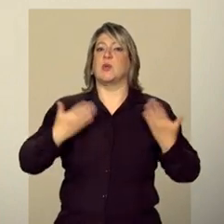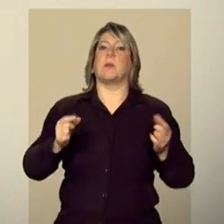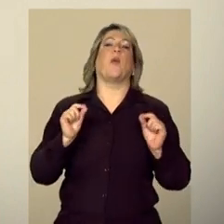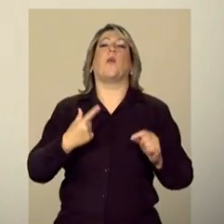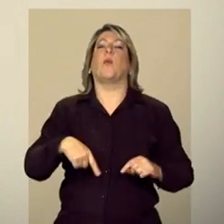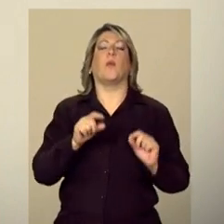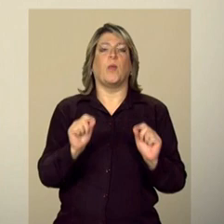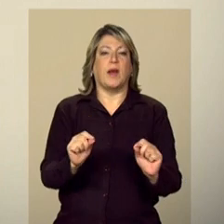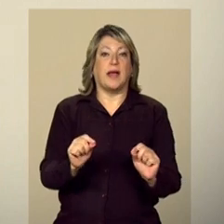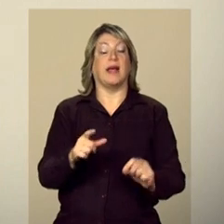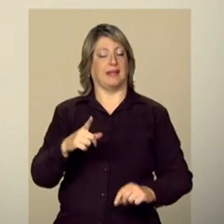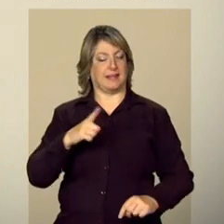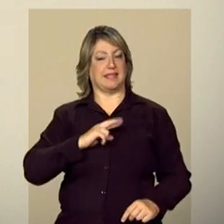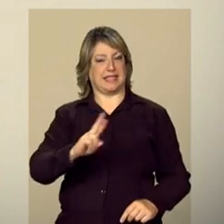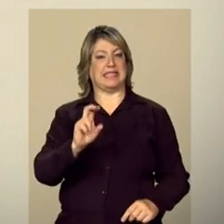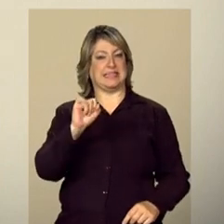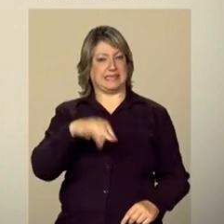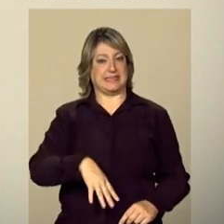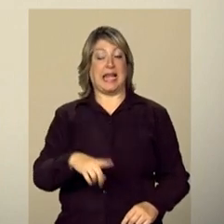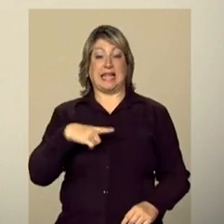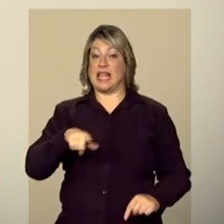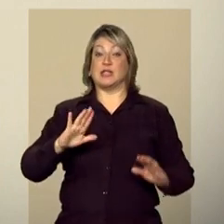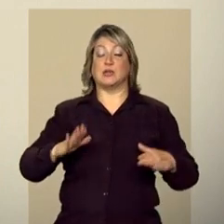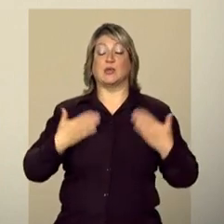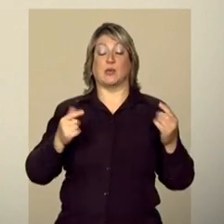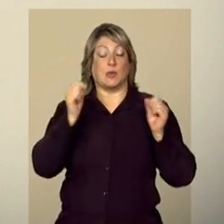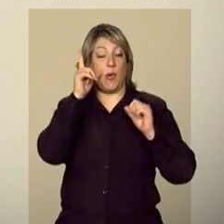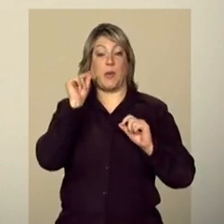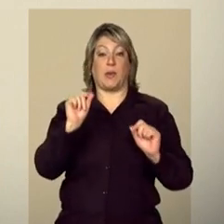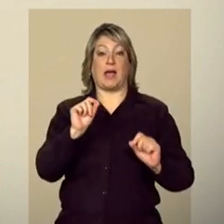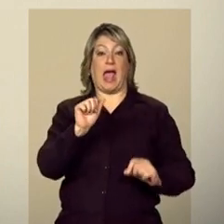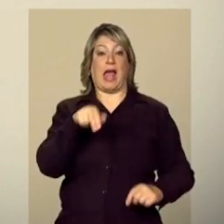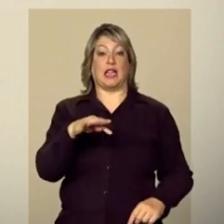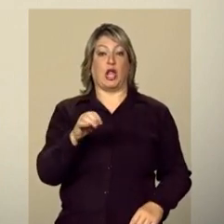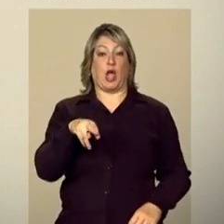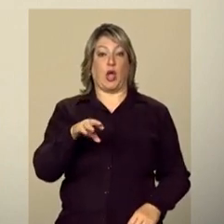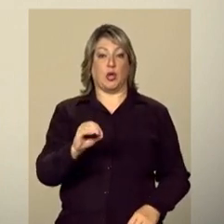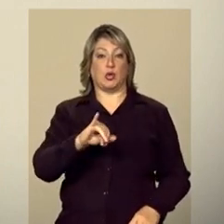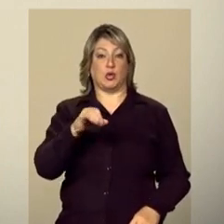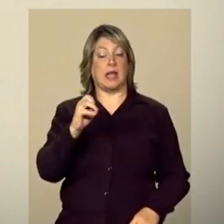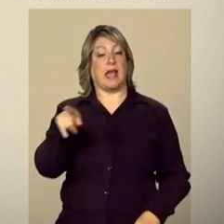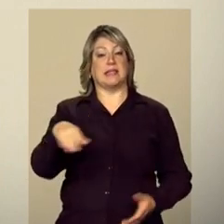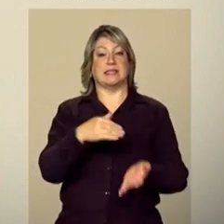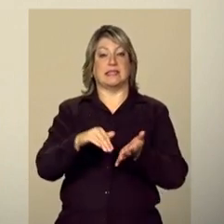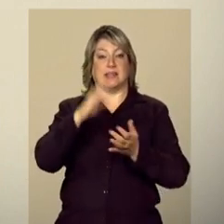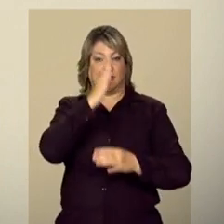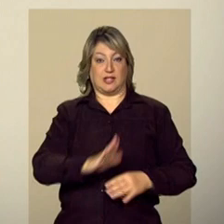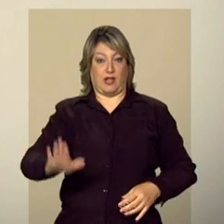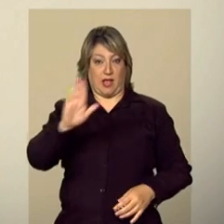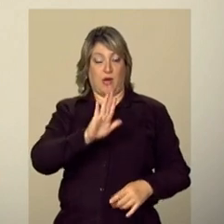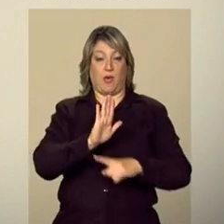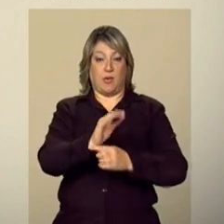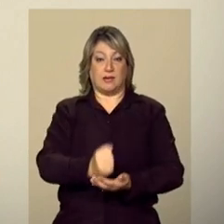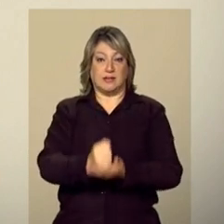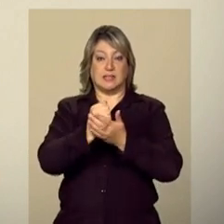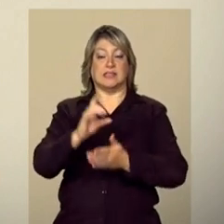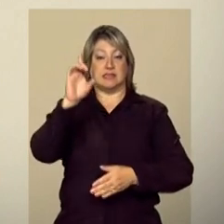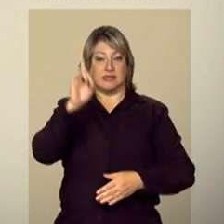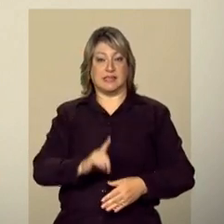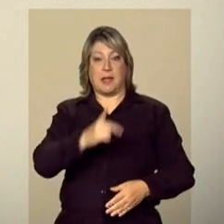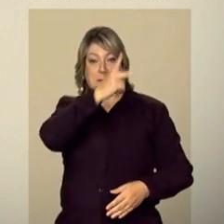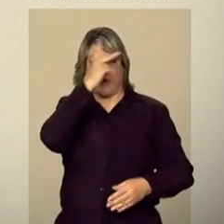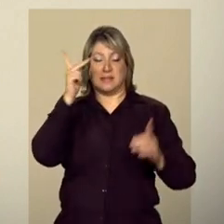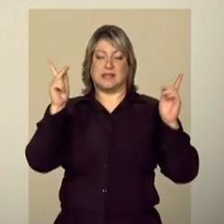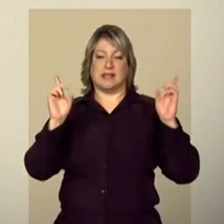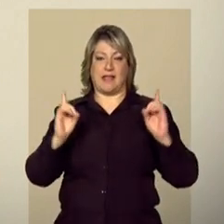pra gente né Tenho sim Luciano a surpresa é o Antônio José que é o secretário Nacional da promoção dos direitos da